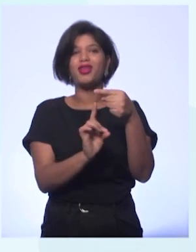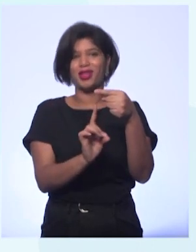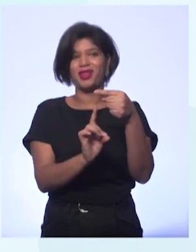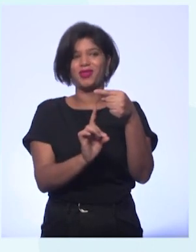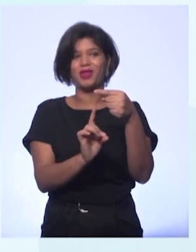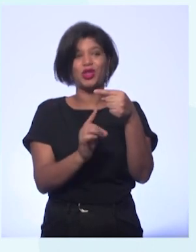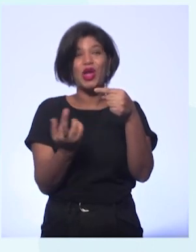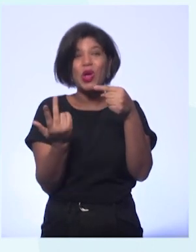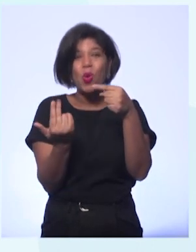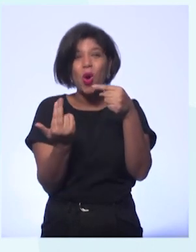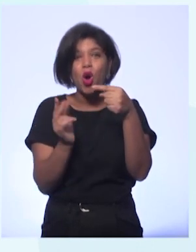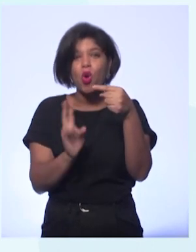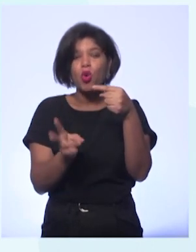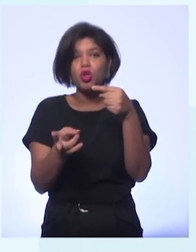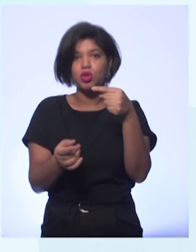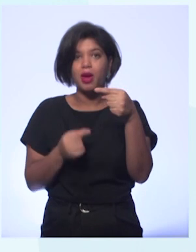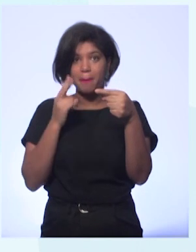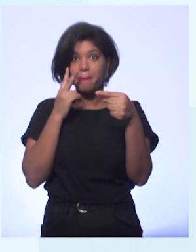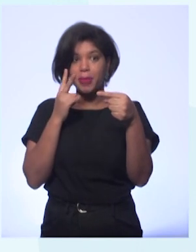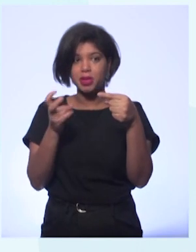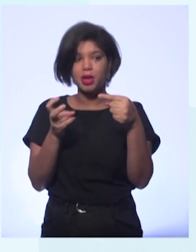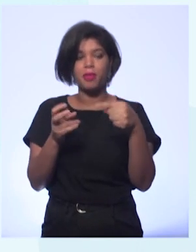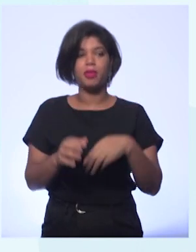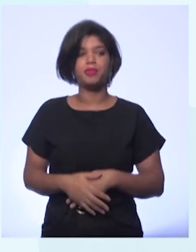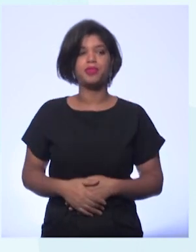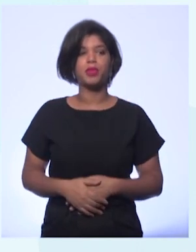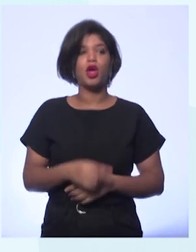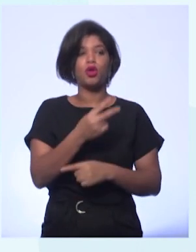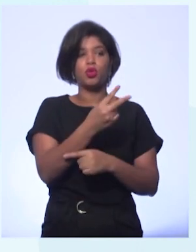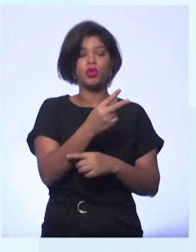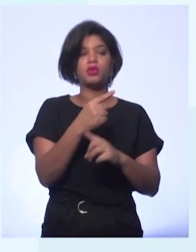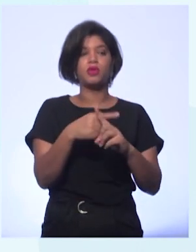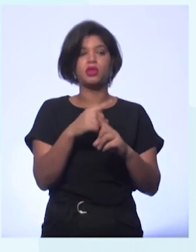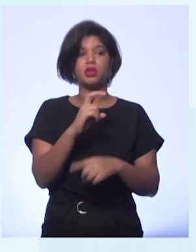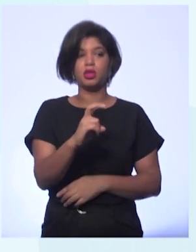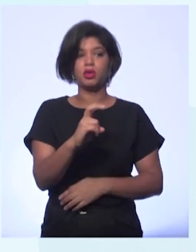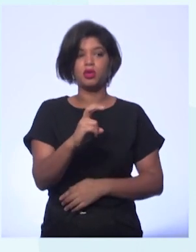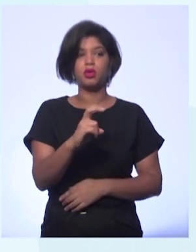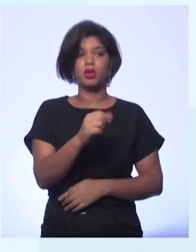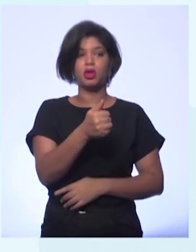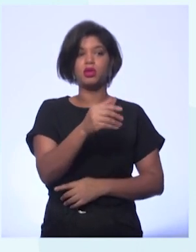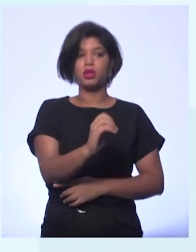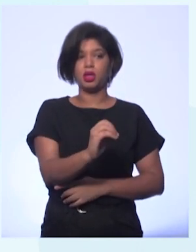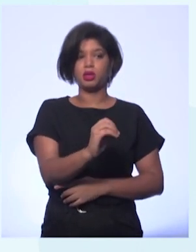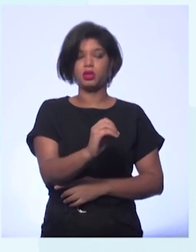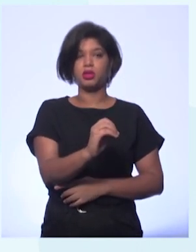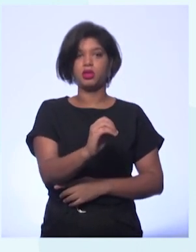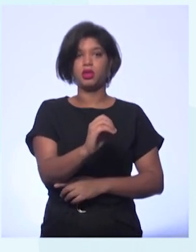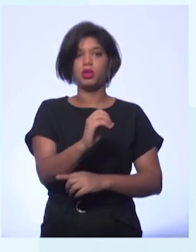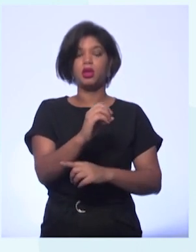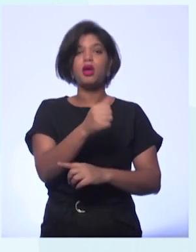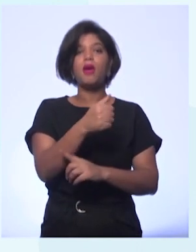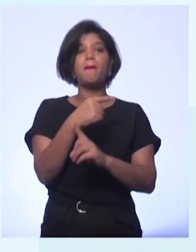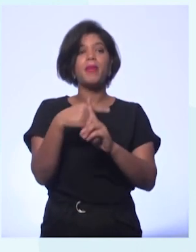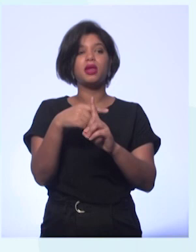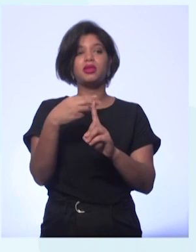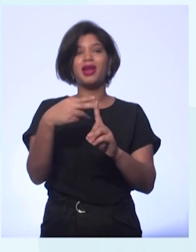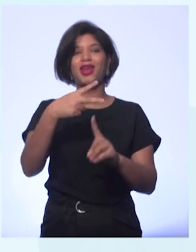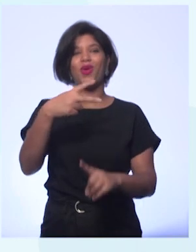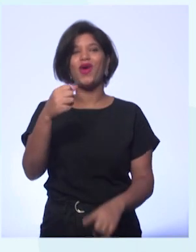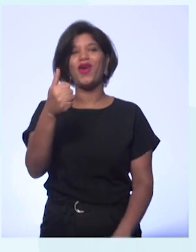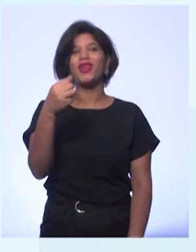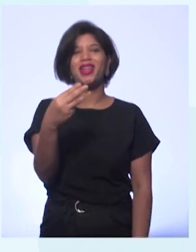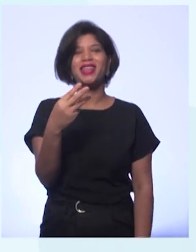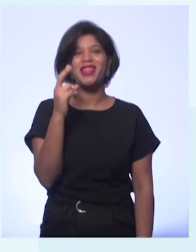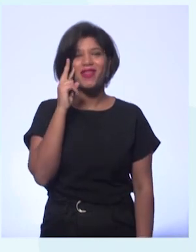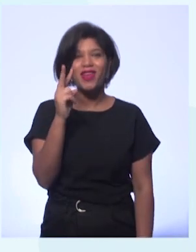é o mesmo número. Então, observe aqui do lado, ó. 2 vezes 5, você tem 10, mais 3 dá 13, que é a